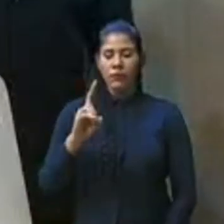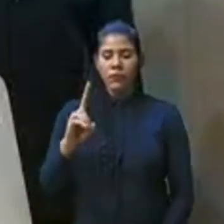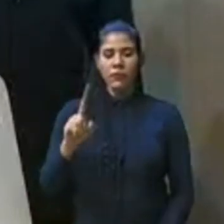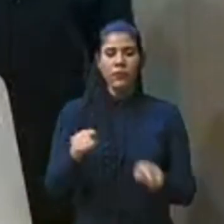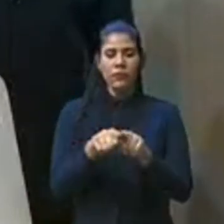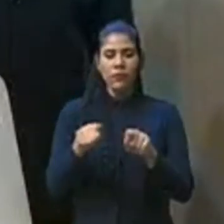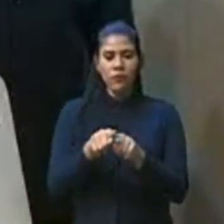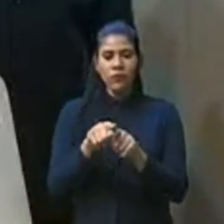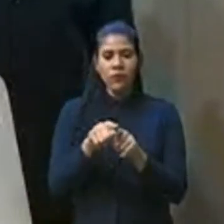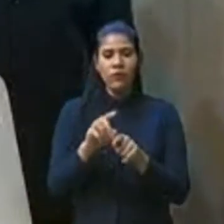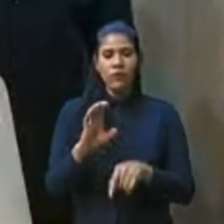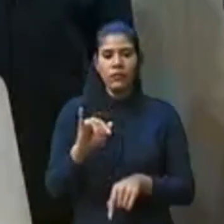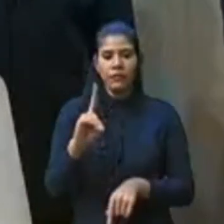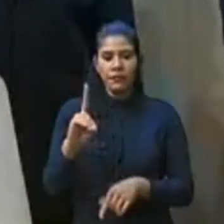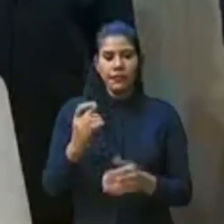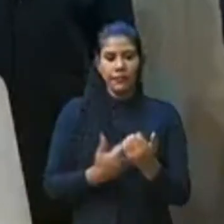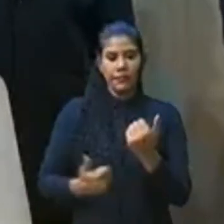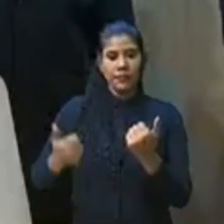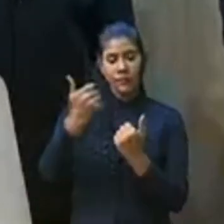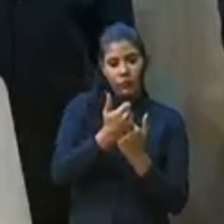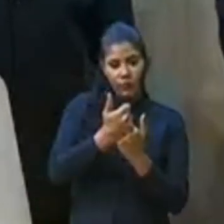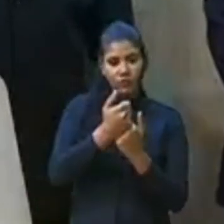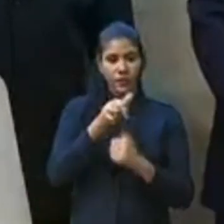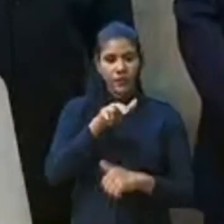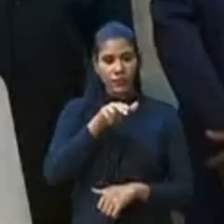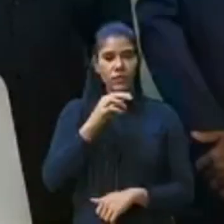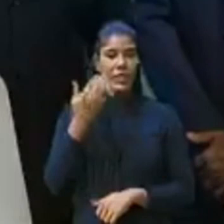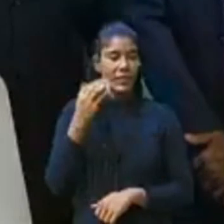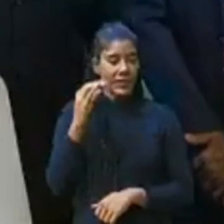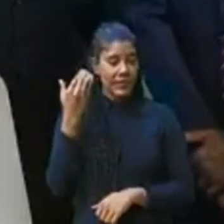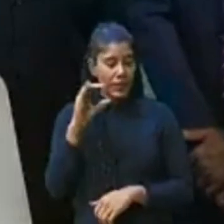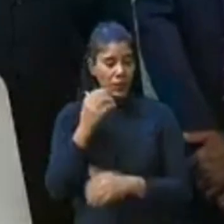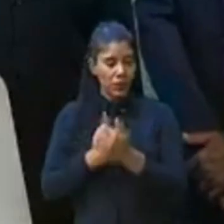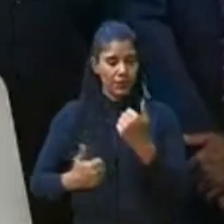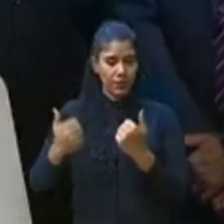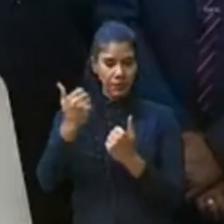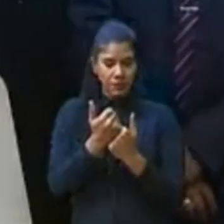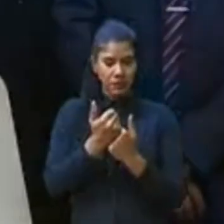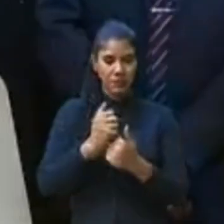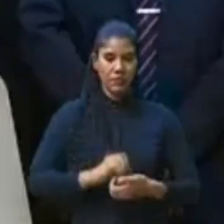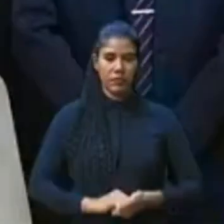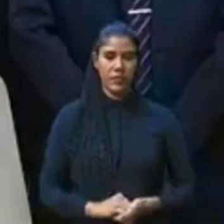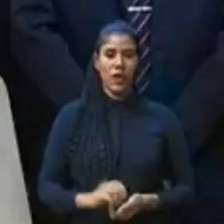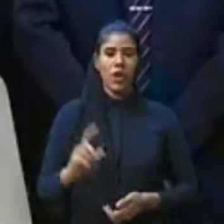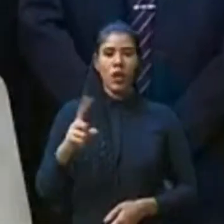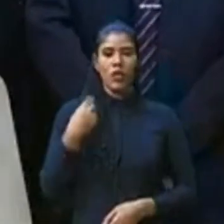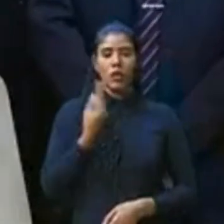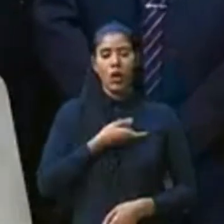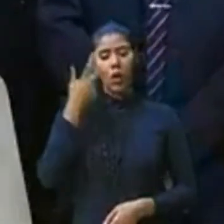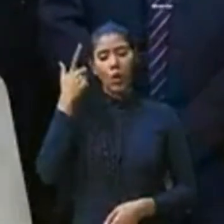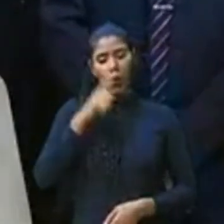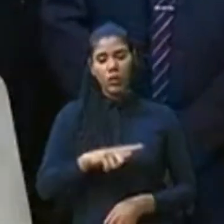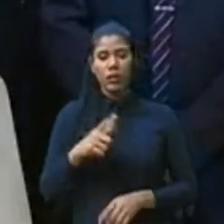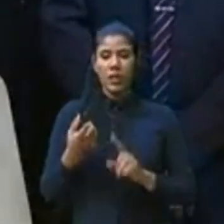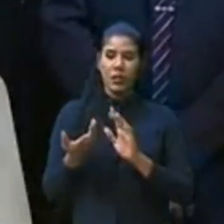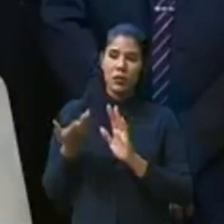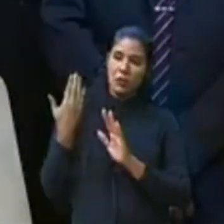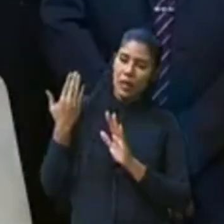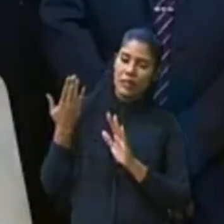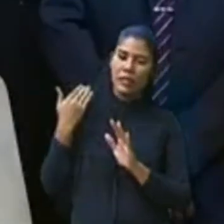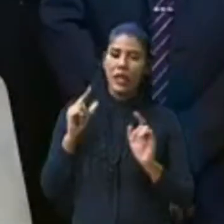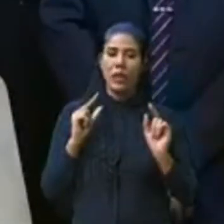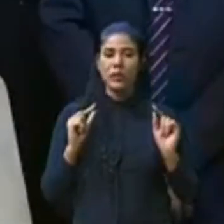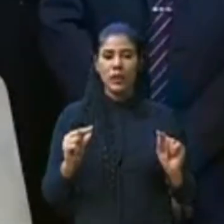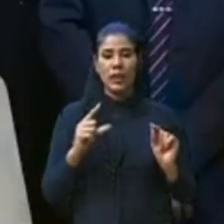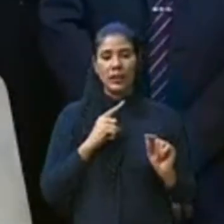tempo começava a substituir o irmão dele, que era o Ciro Gomes, a gente conseguiu naquele tempo